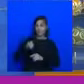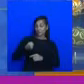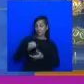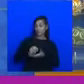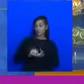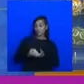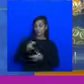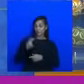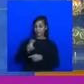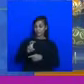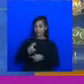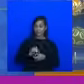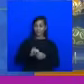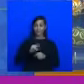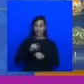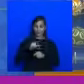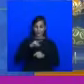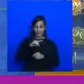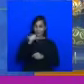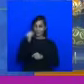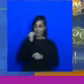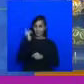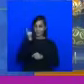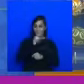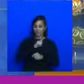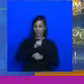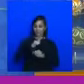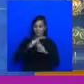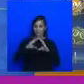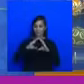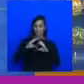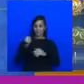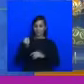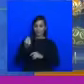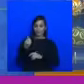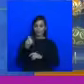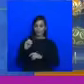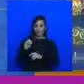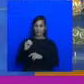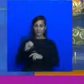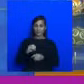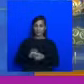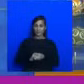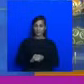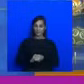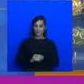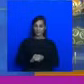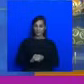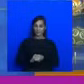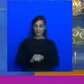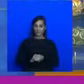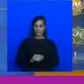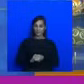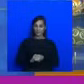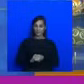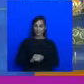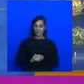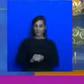números. Faltam 5. Você ainda tem chances. Bola branca número 10. Branca